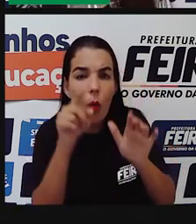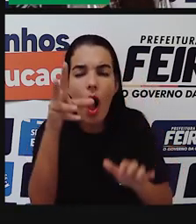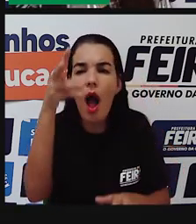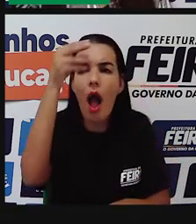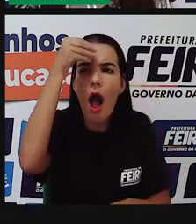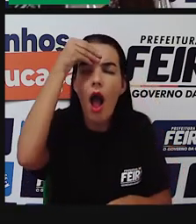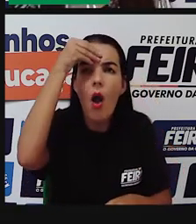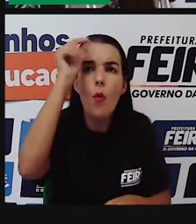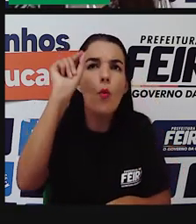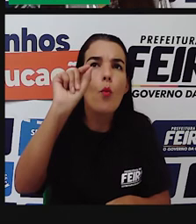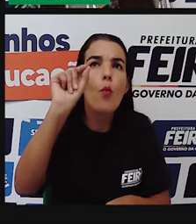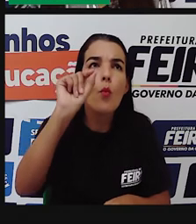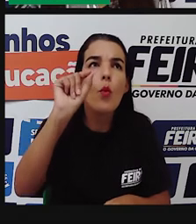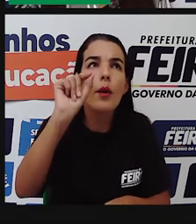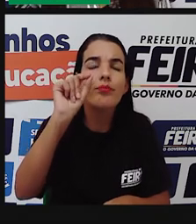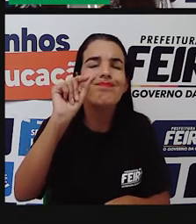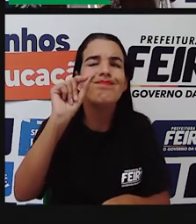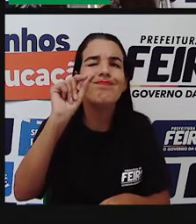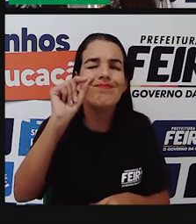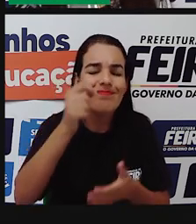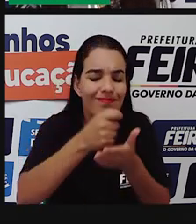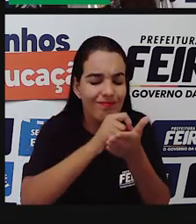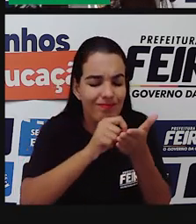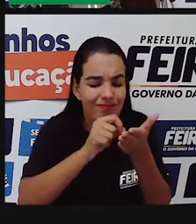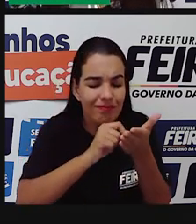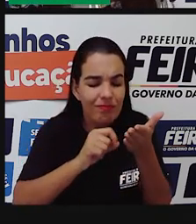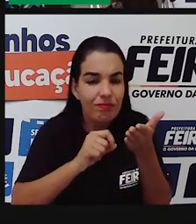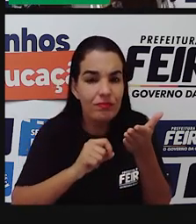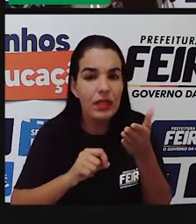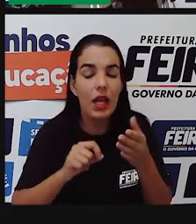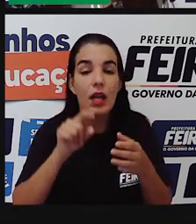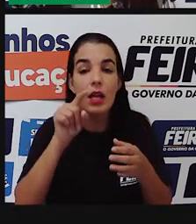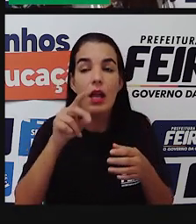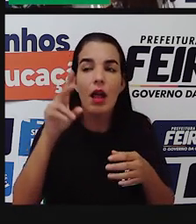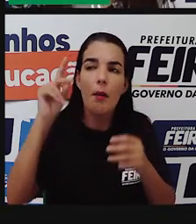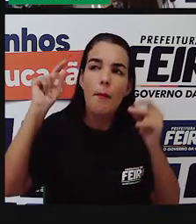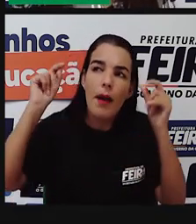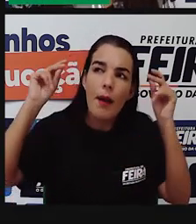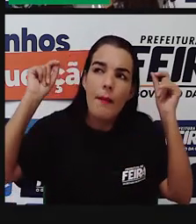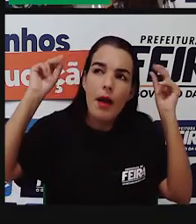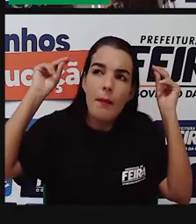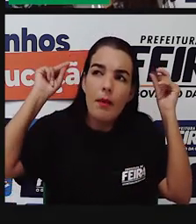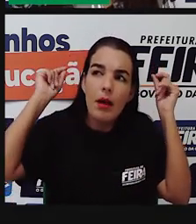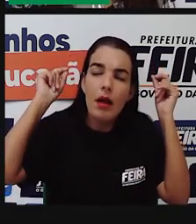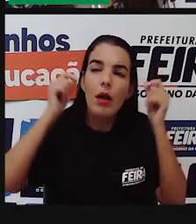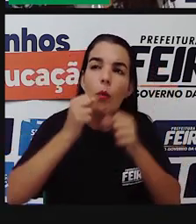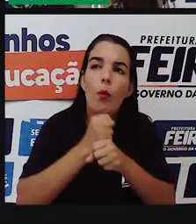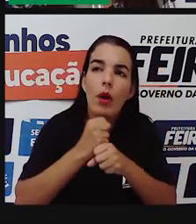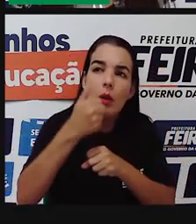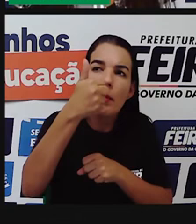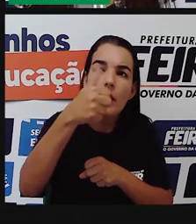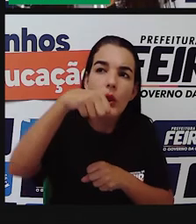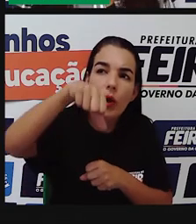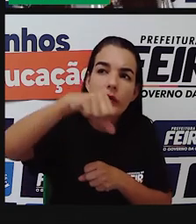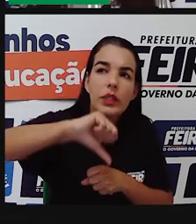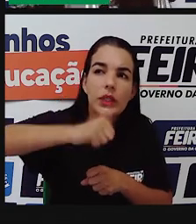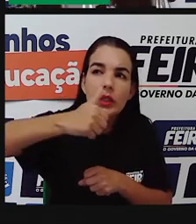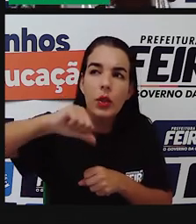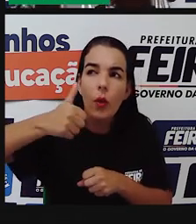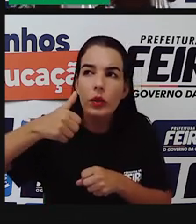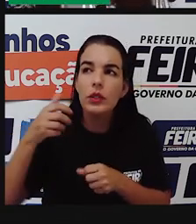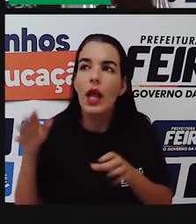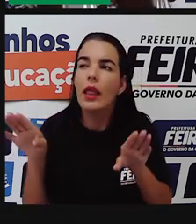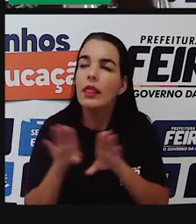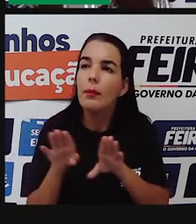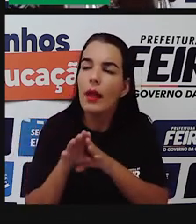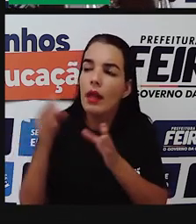de vocês a respeito dele, lembrando daquele período que foi escrito em 1911, né? E trazendo